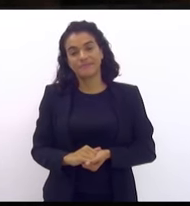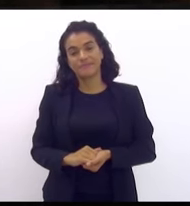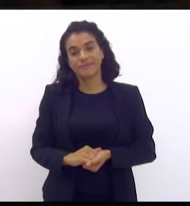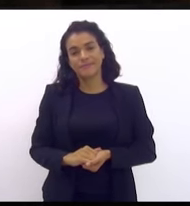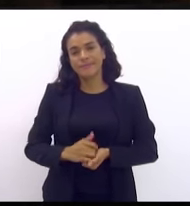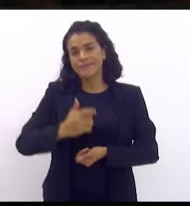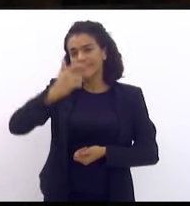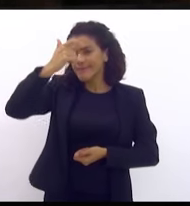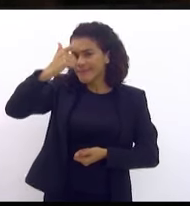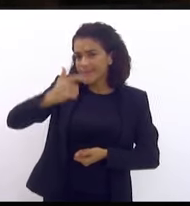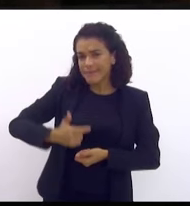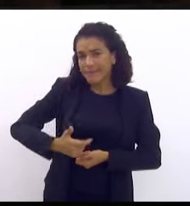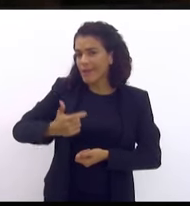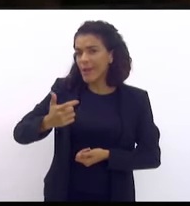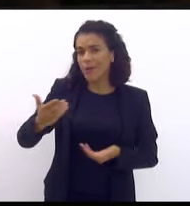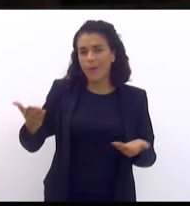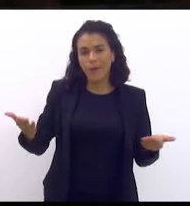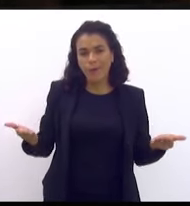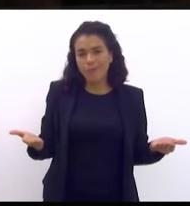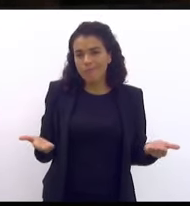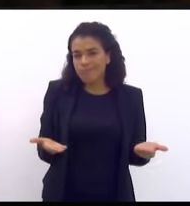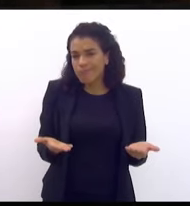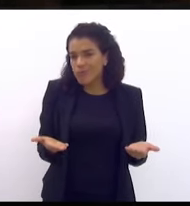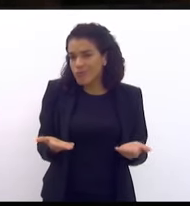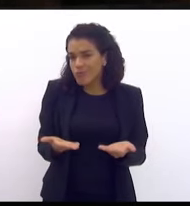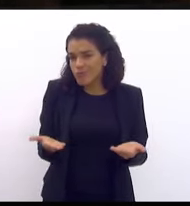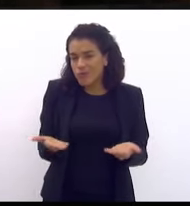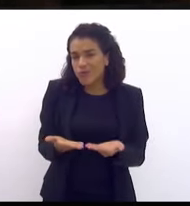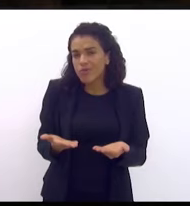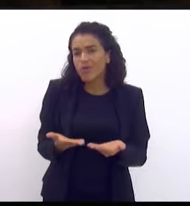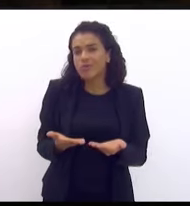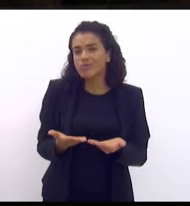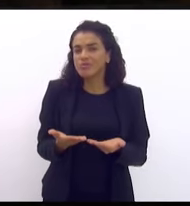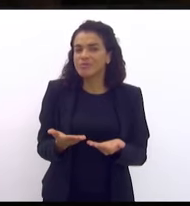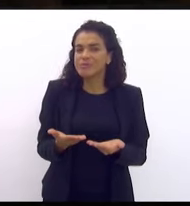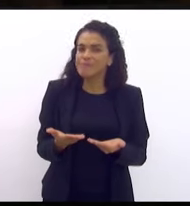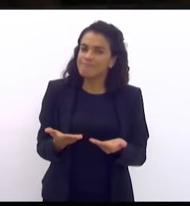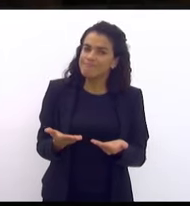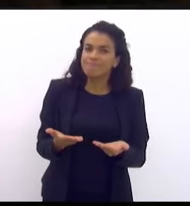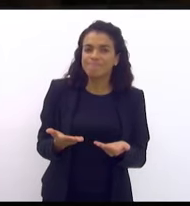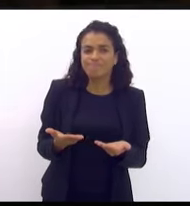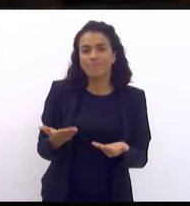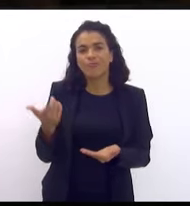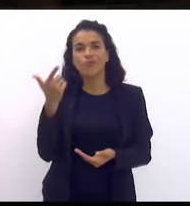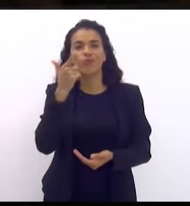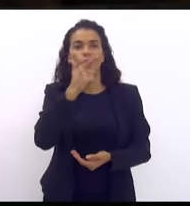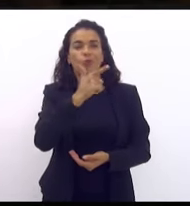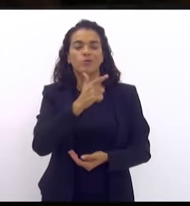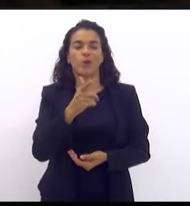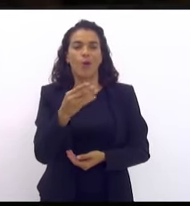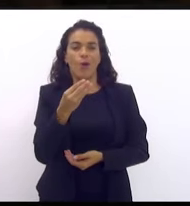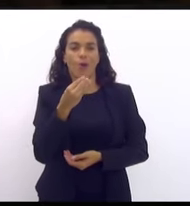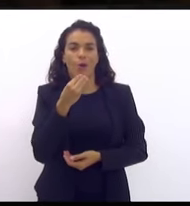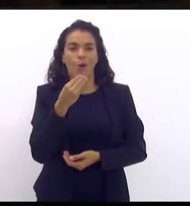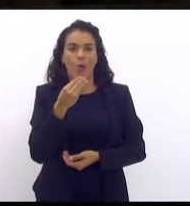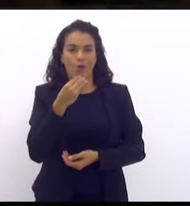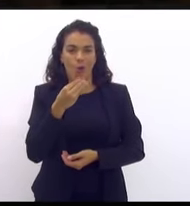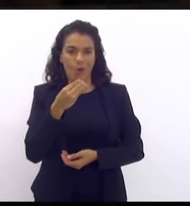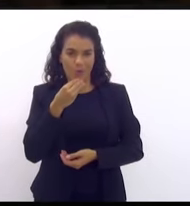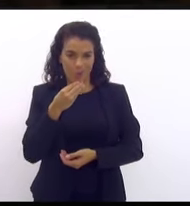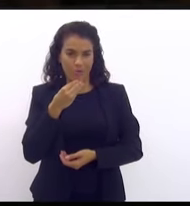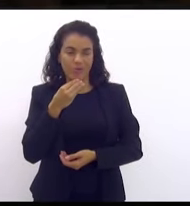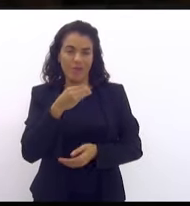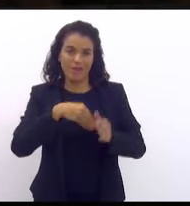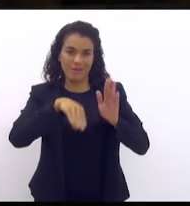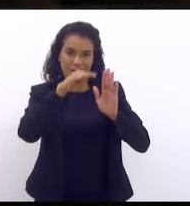eu hoje vou ter oportunidade, deputado Valda Ceasa, de, na ordem do dia,